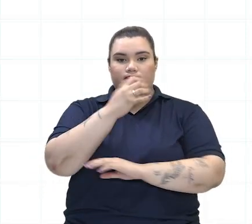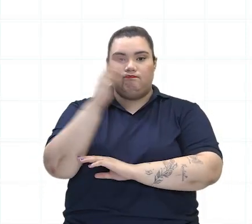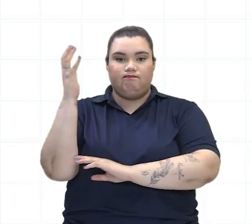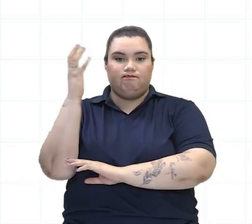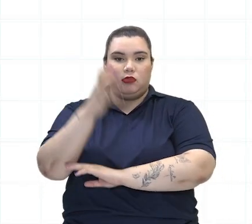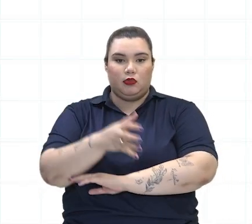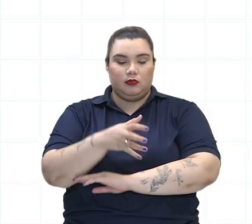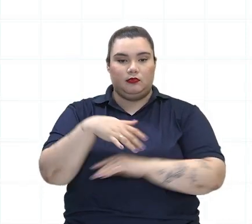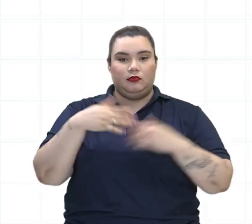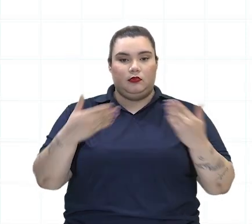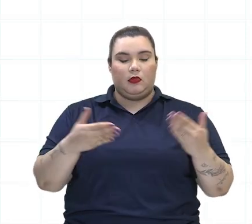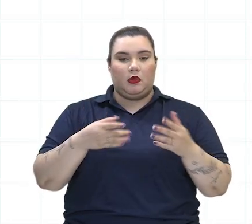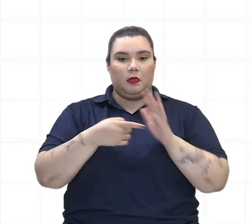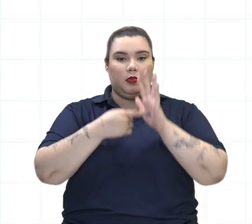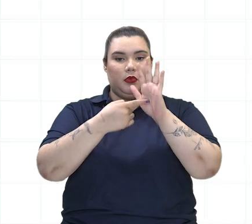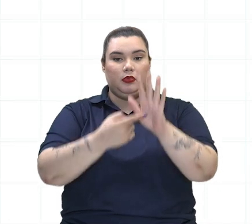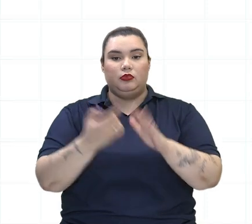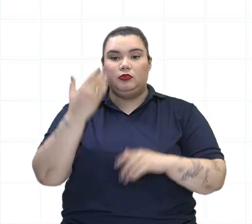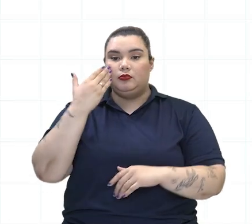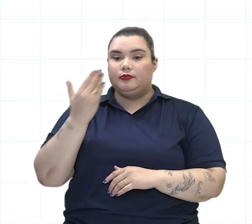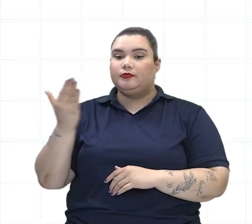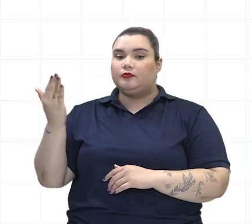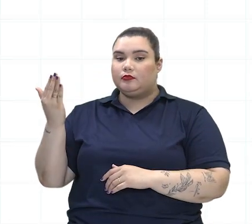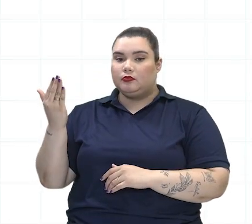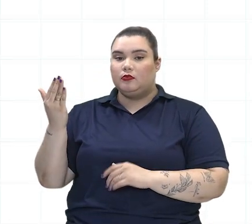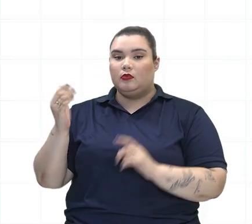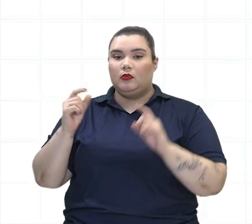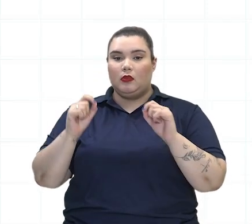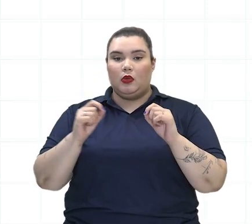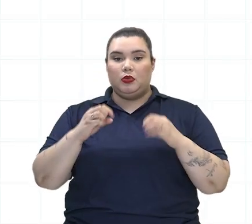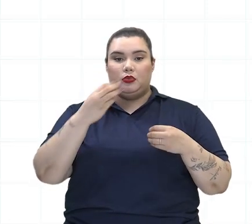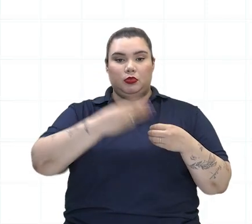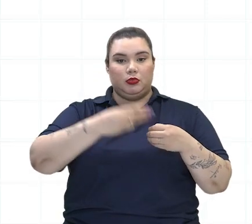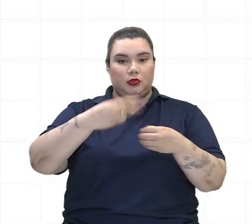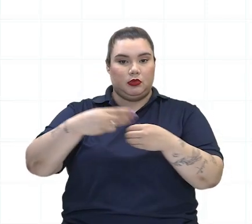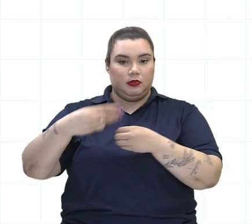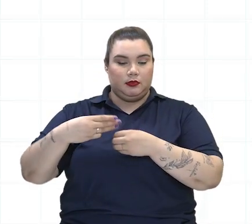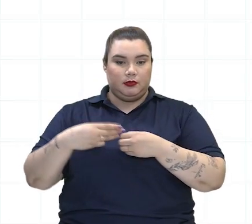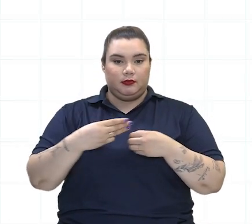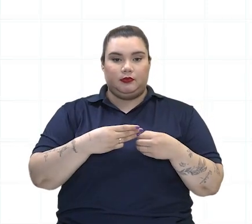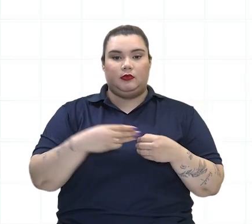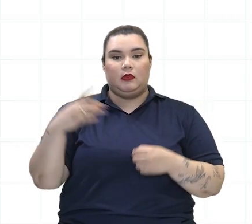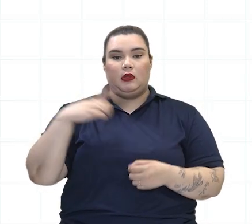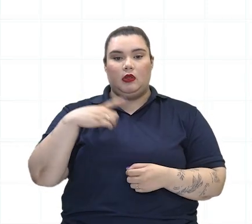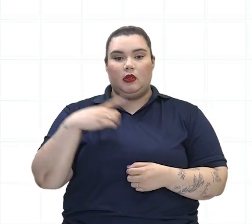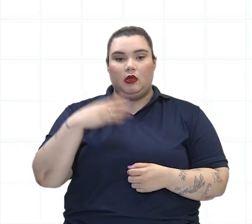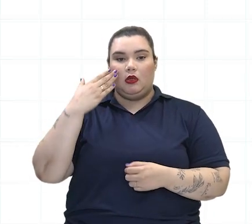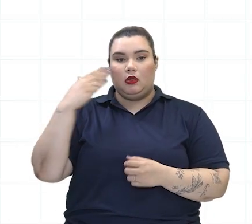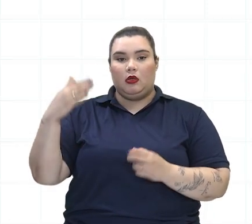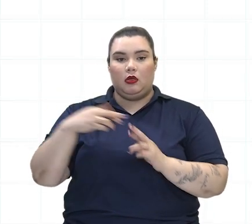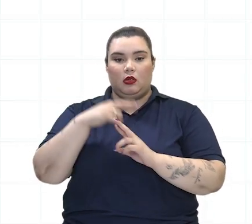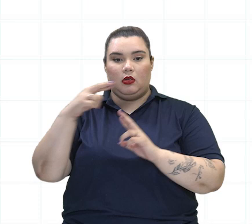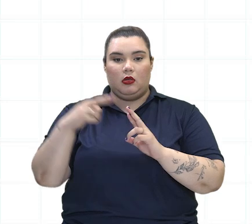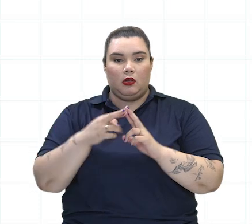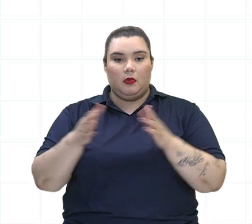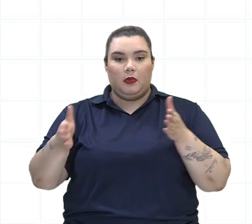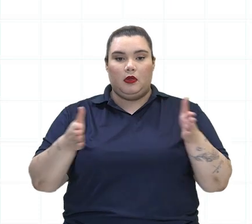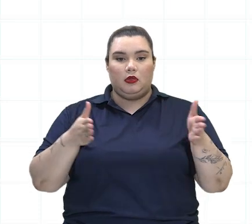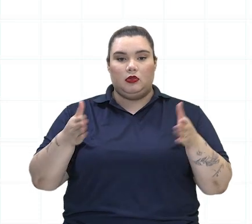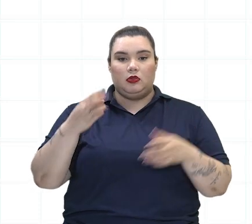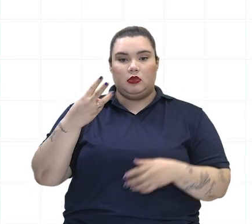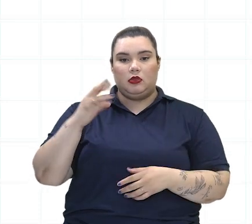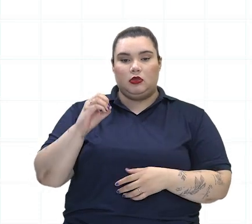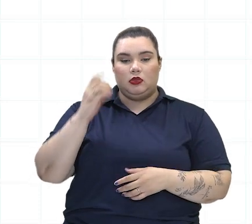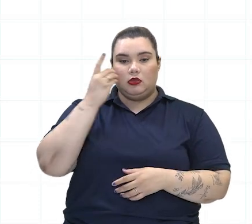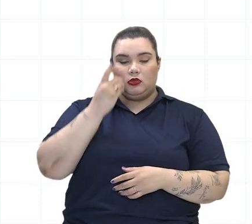para vocês verificarem em questão dos municípios. Aí eu tenho aqui referente aos últimos 30 dias mais ao